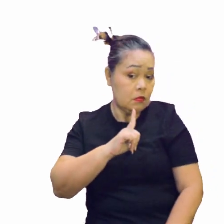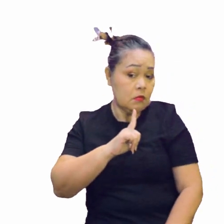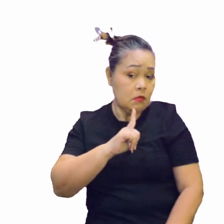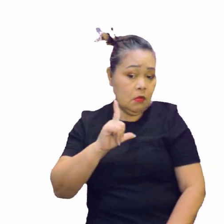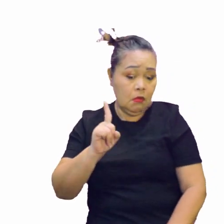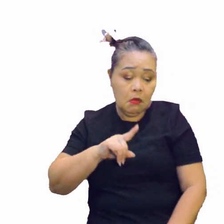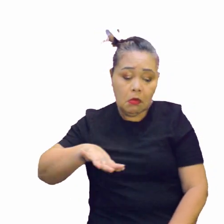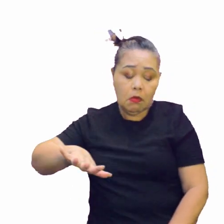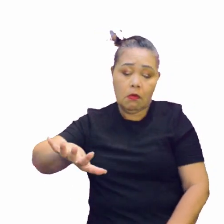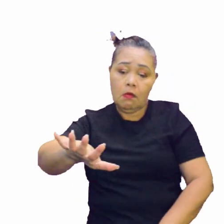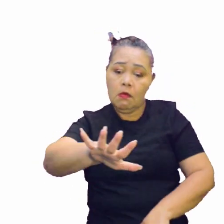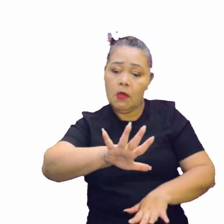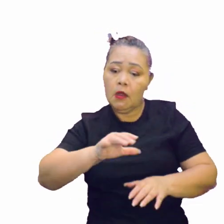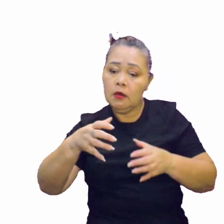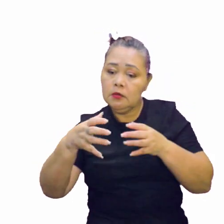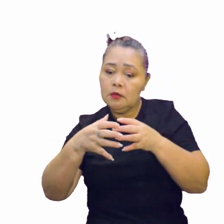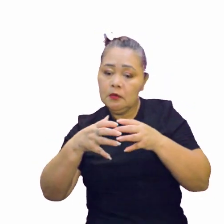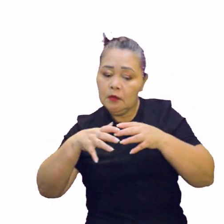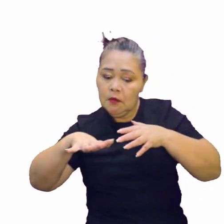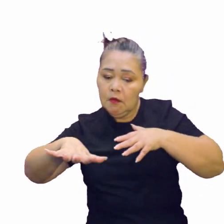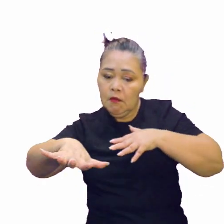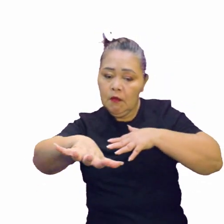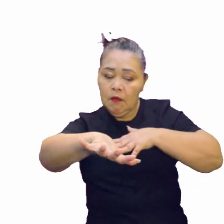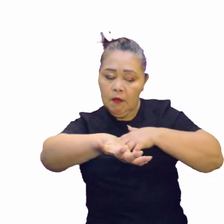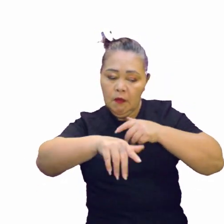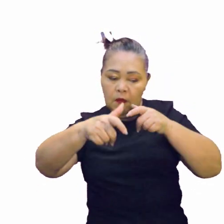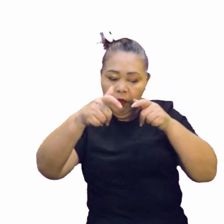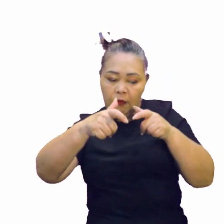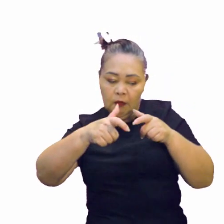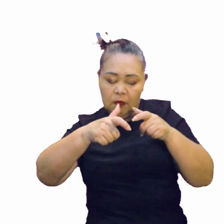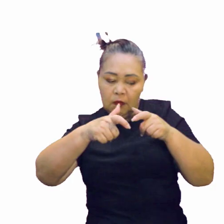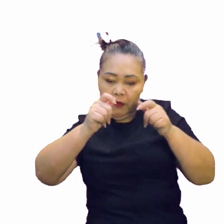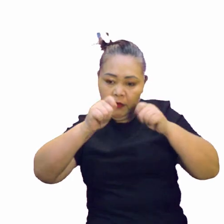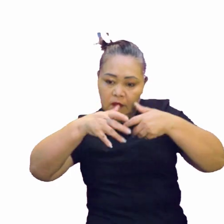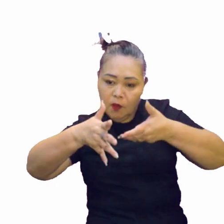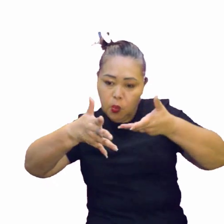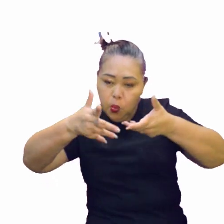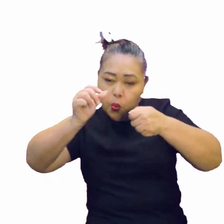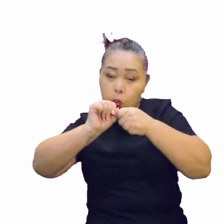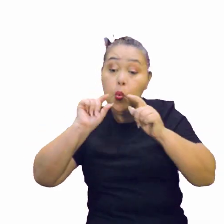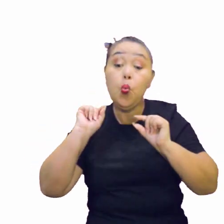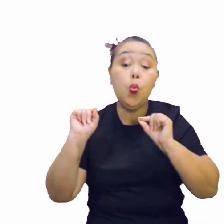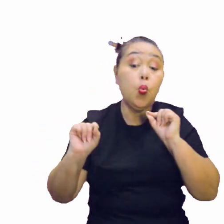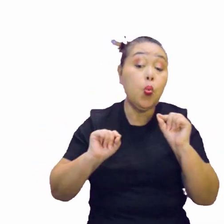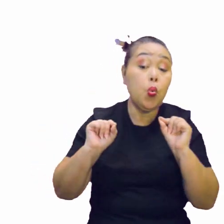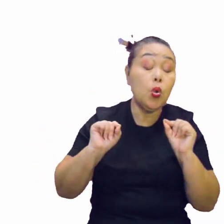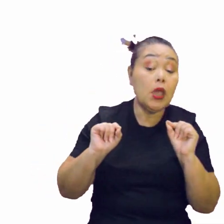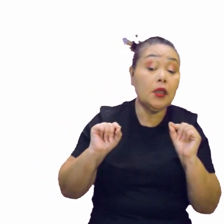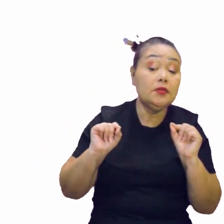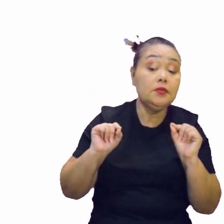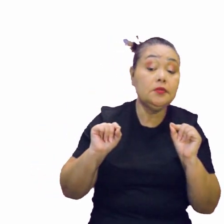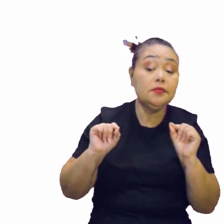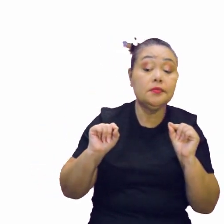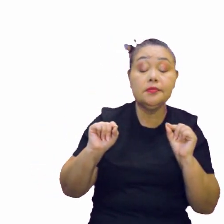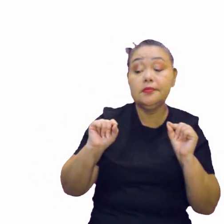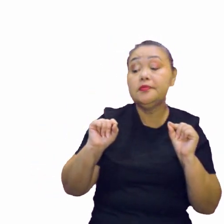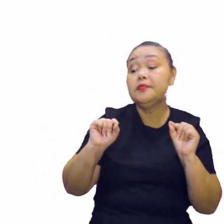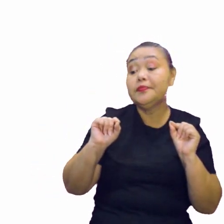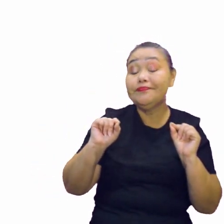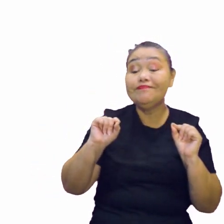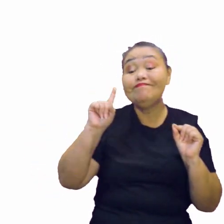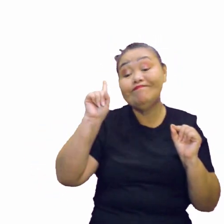daquele ambiente. E isso pode favorecer ou não o quê? A interação com a fauna